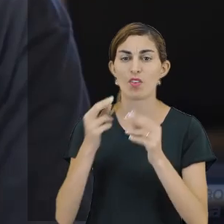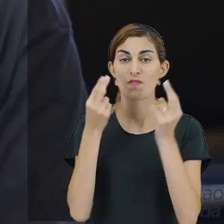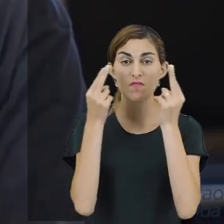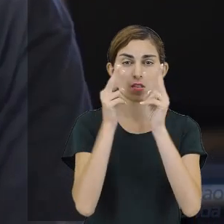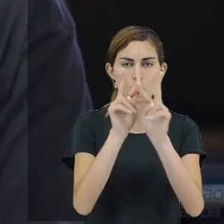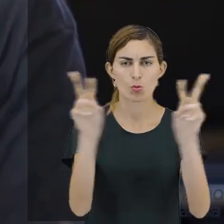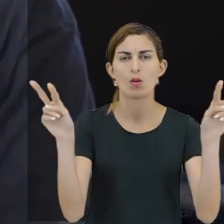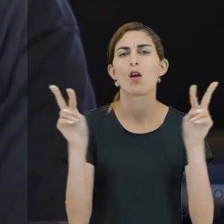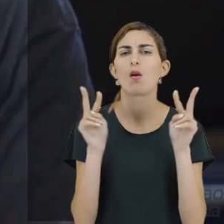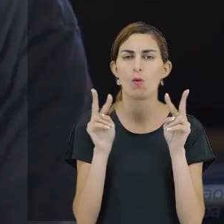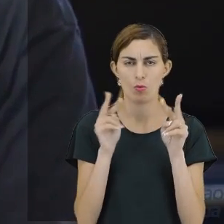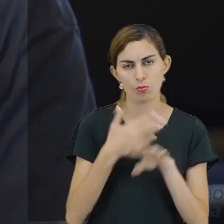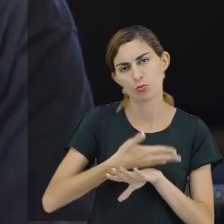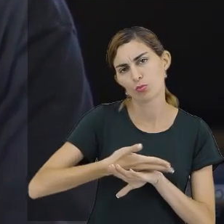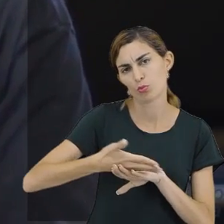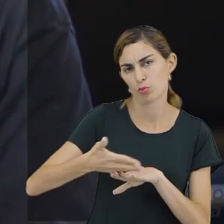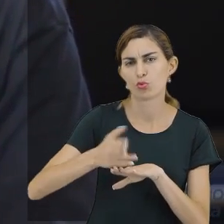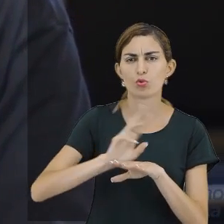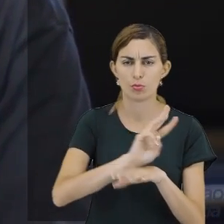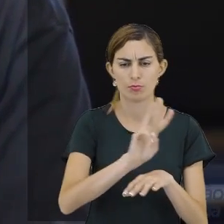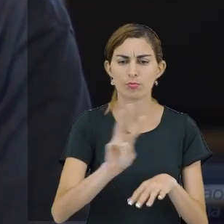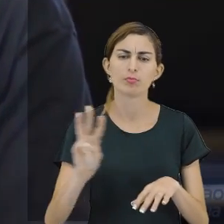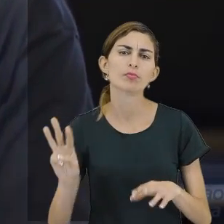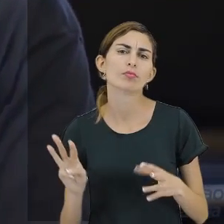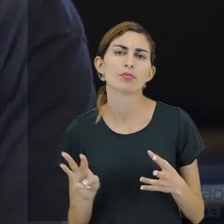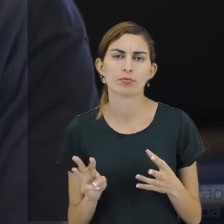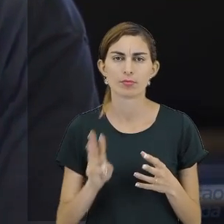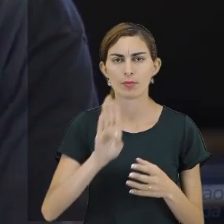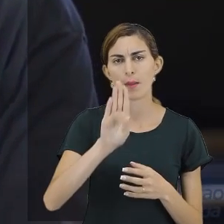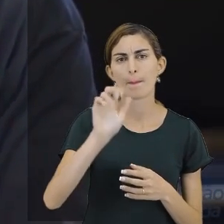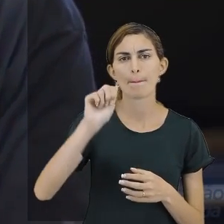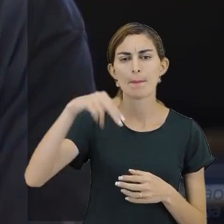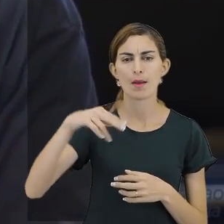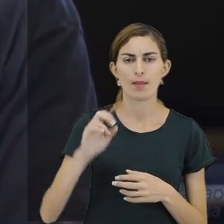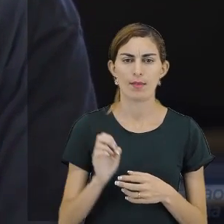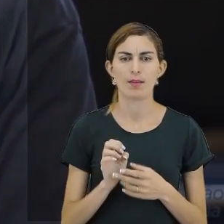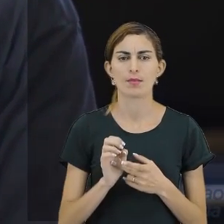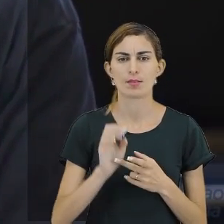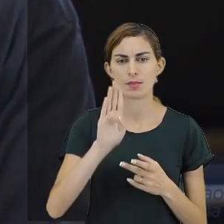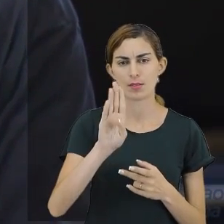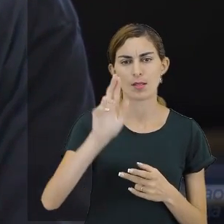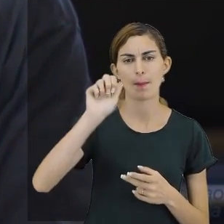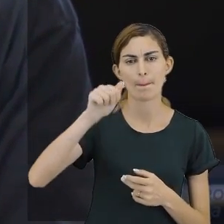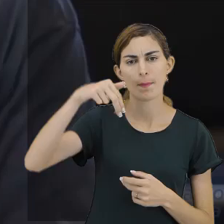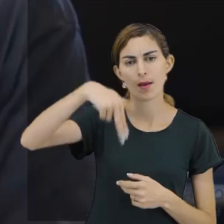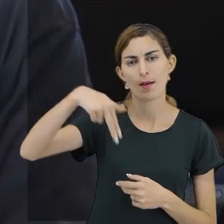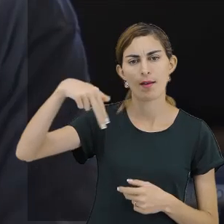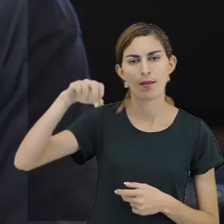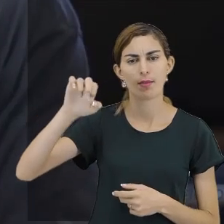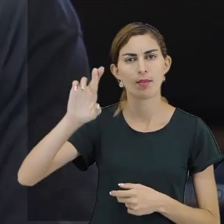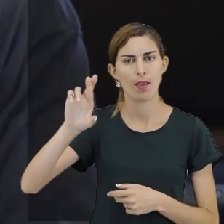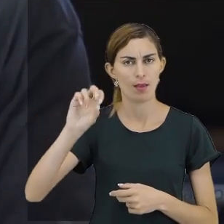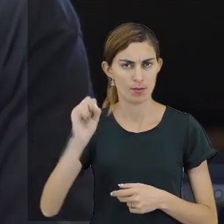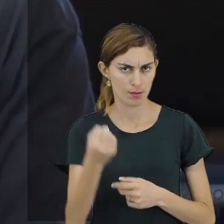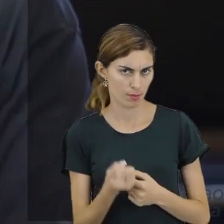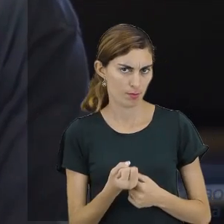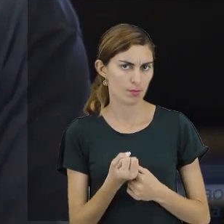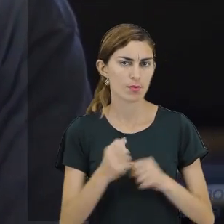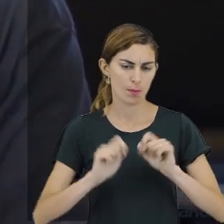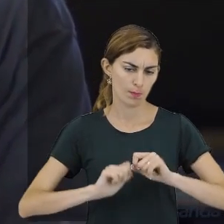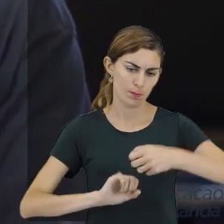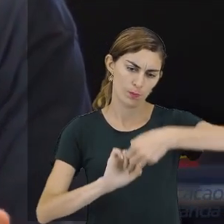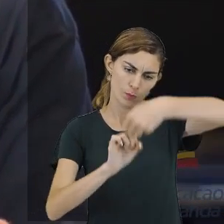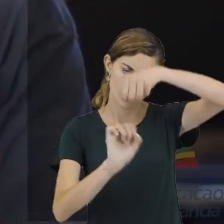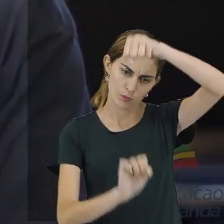peça visual muito comum em diversos sites, que são banners, que é exatamente o que nós vamos fazer nesse vídeo agora. Eu vou pegar uma